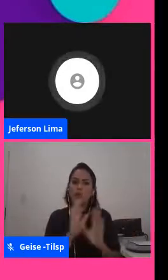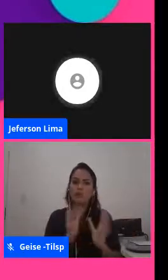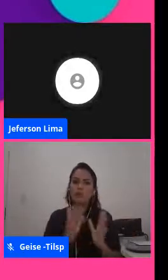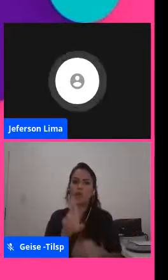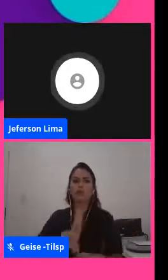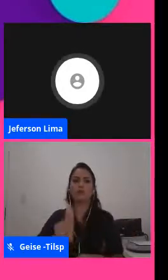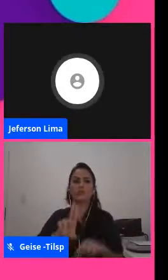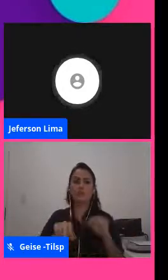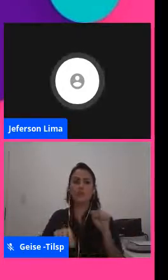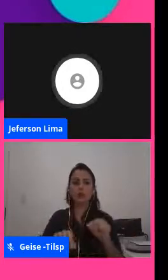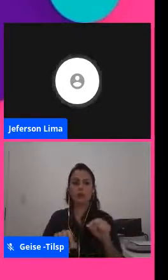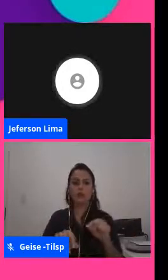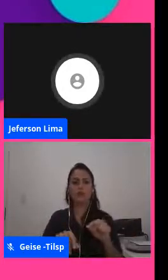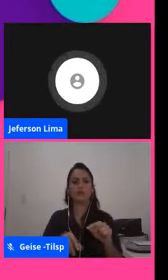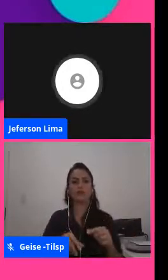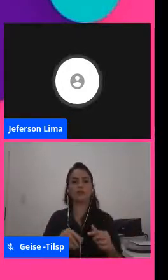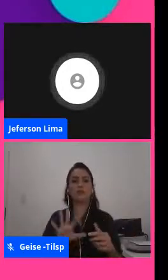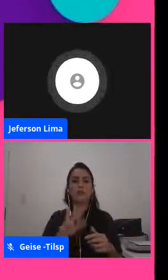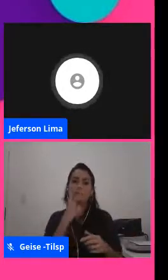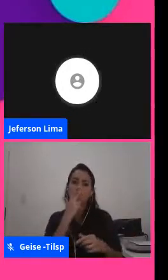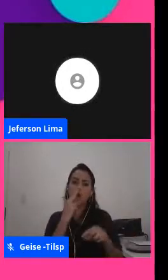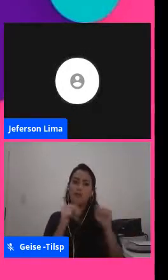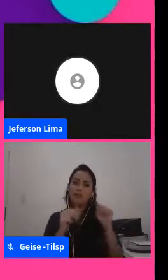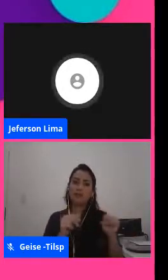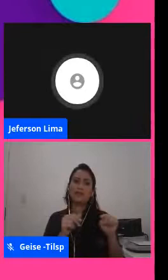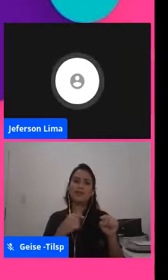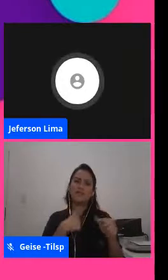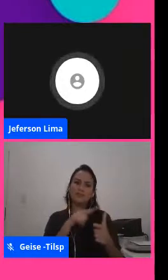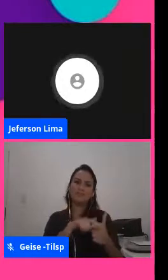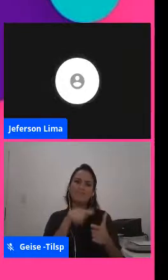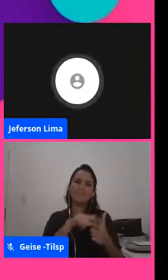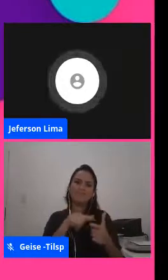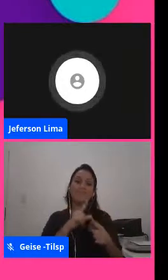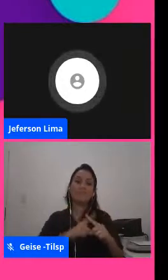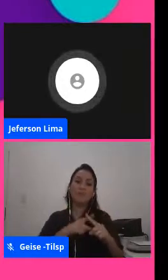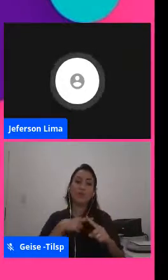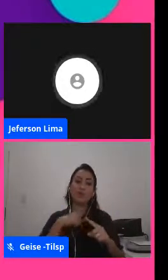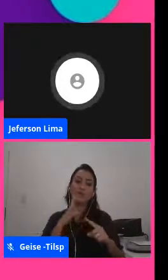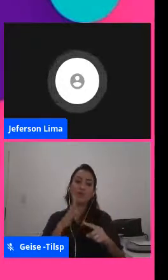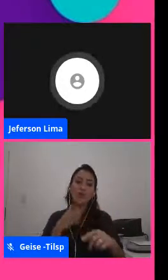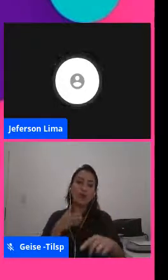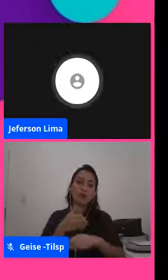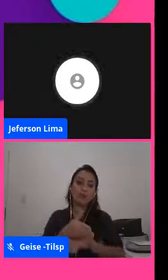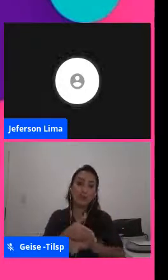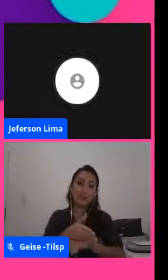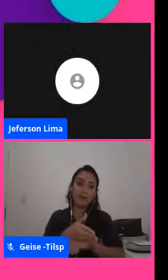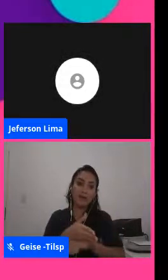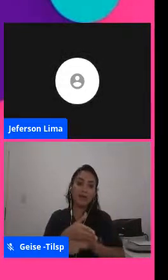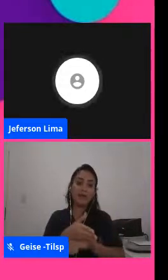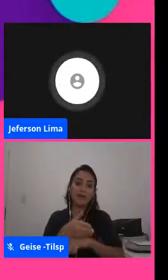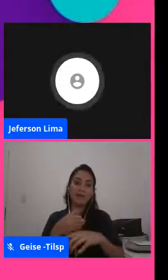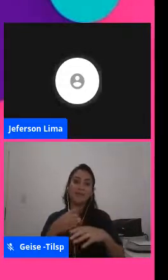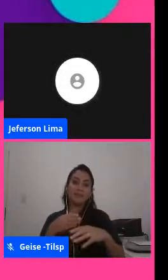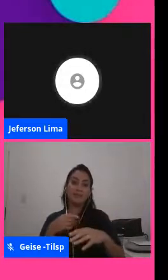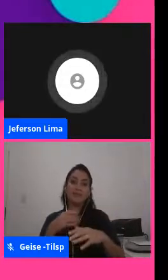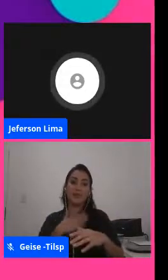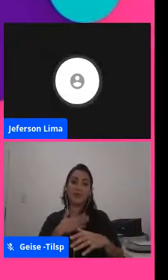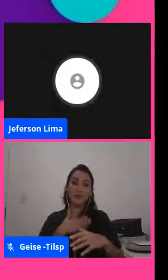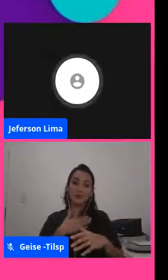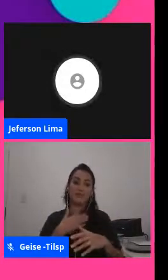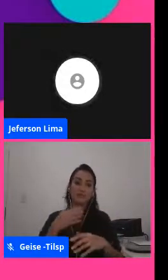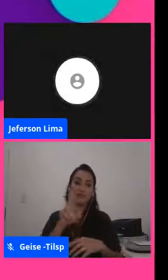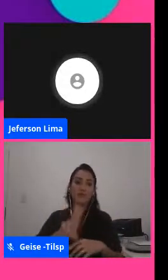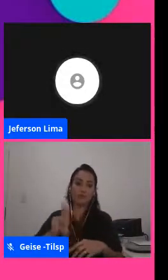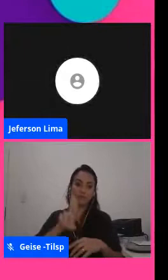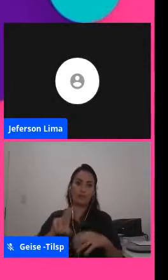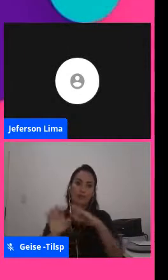Aqui eu acho que eu vou ter um probleminha, porque já estou autenticado com a minha conta de empresa. Então vamos lá, vamos fazer